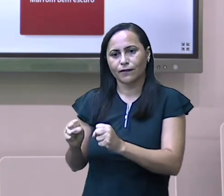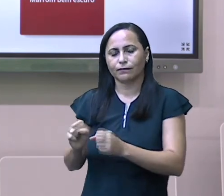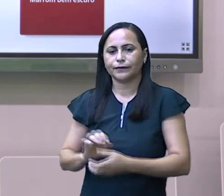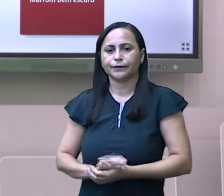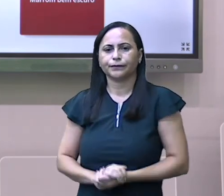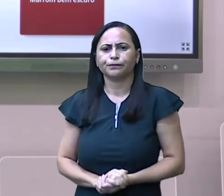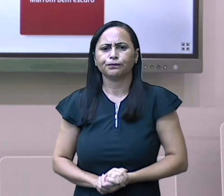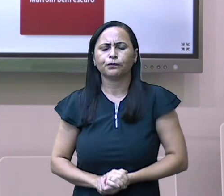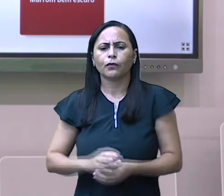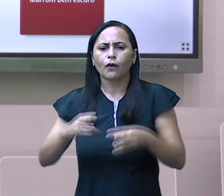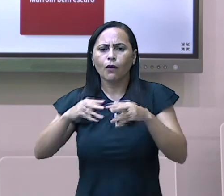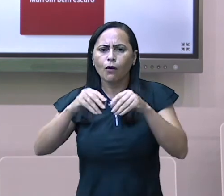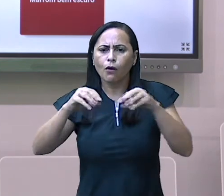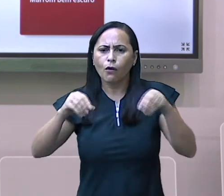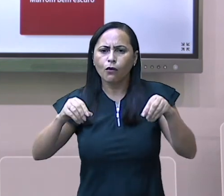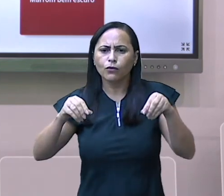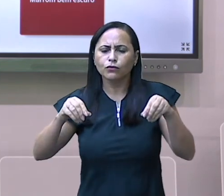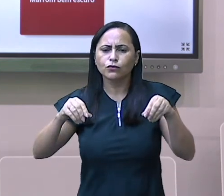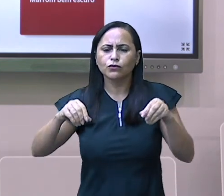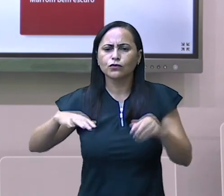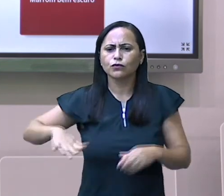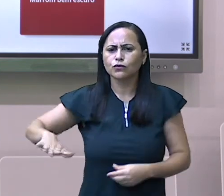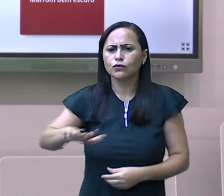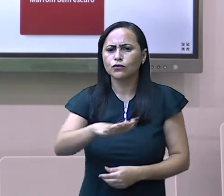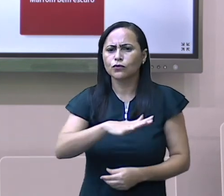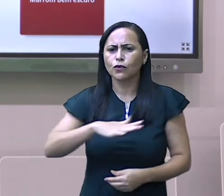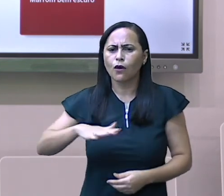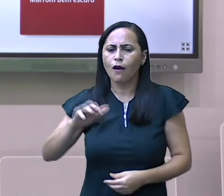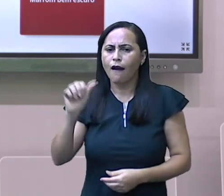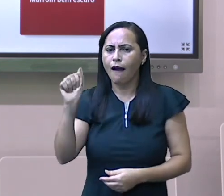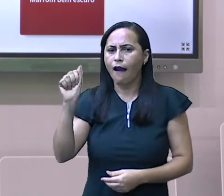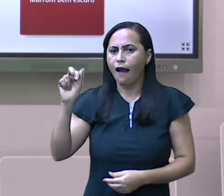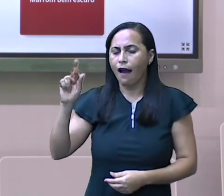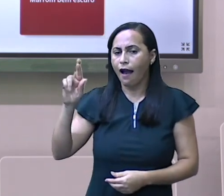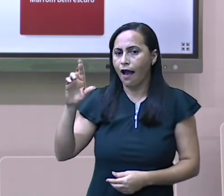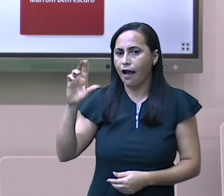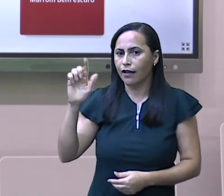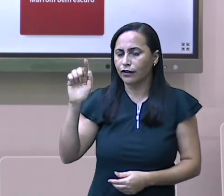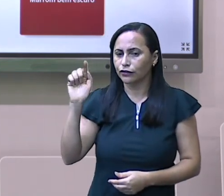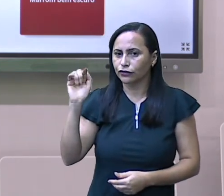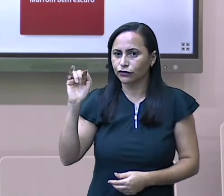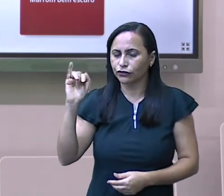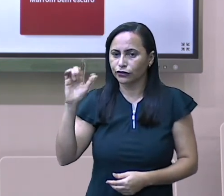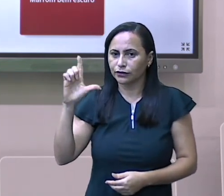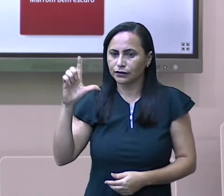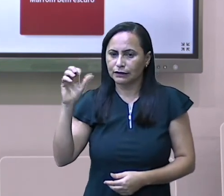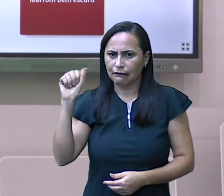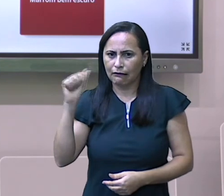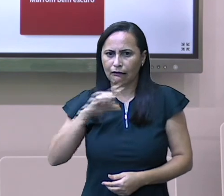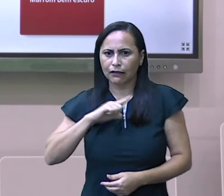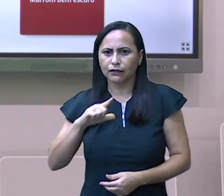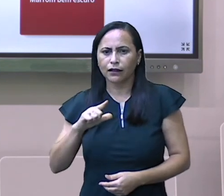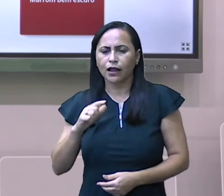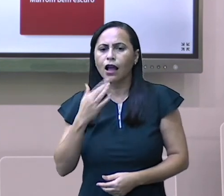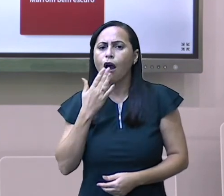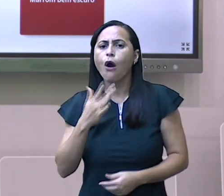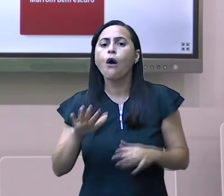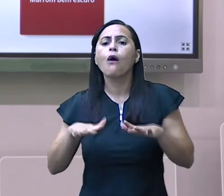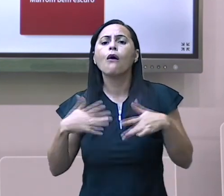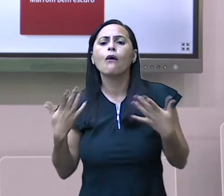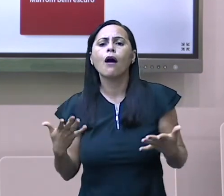em argila têm a cor clara ou amarelada, marrom avermelhada ou marrom bem